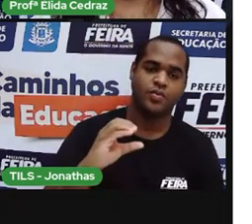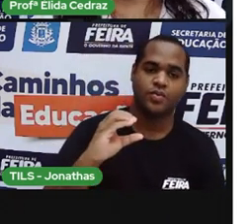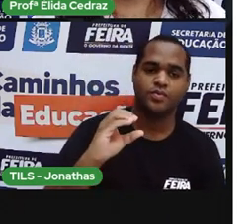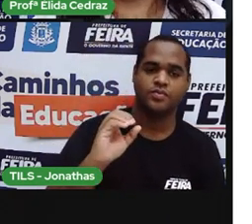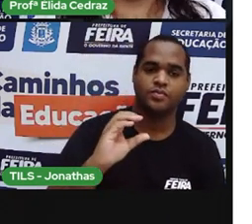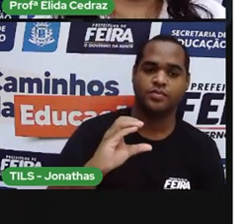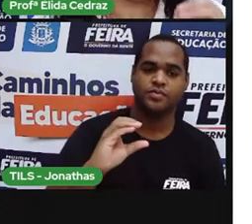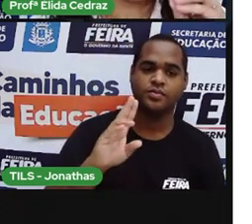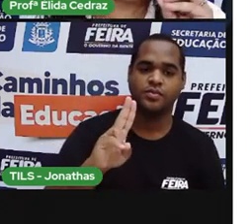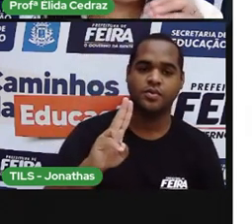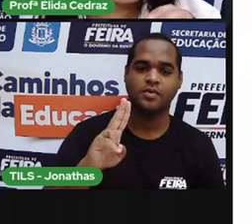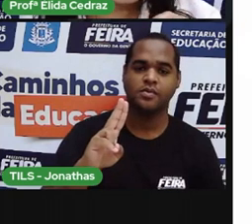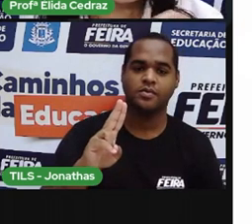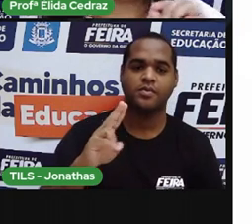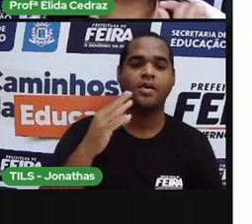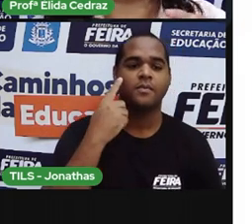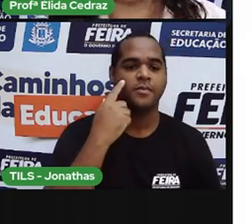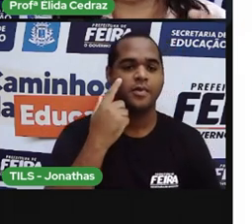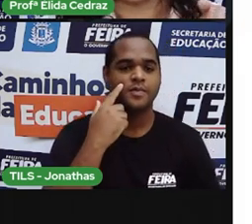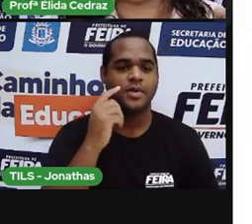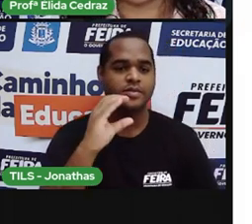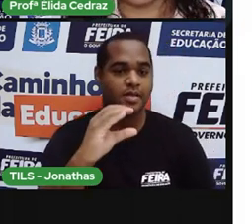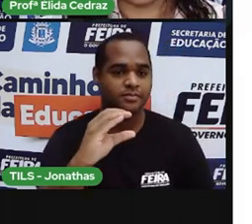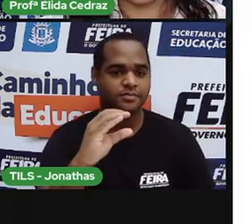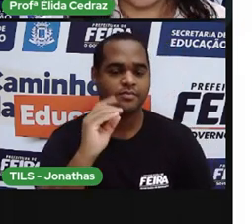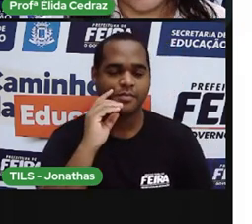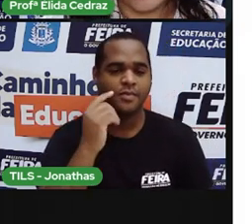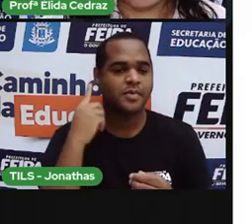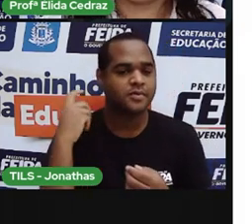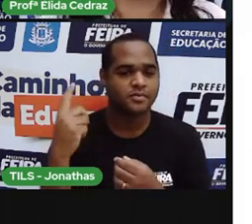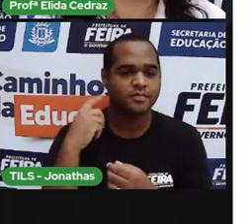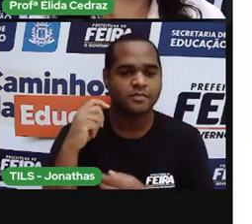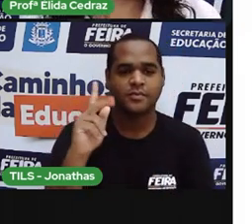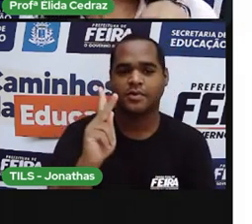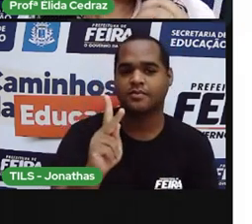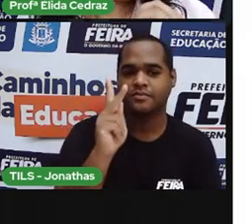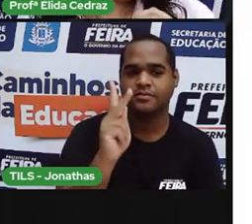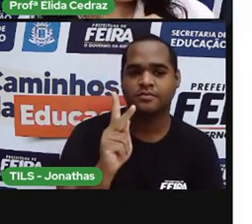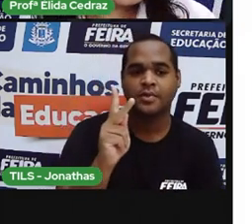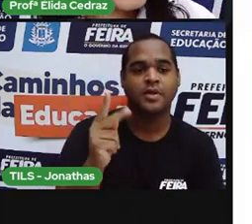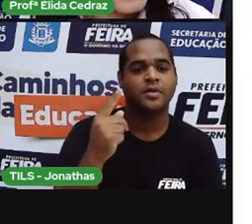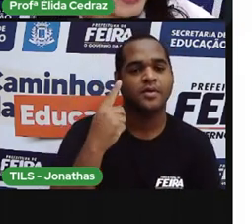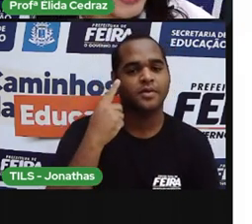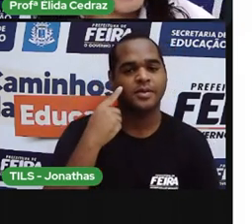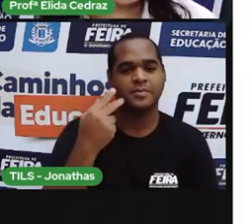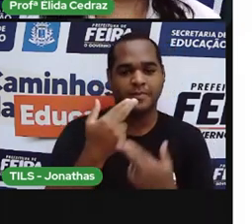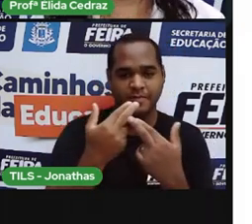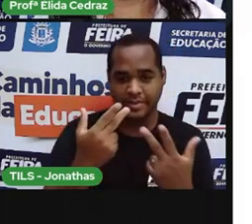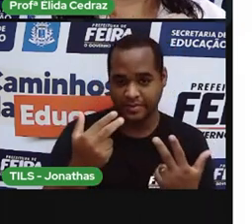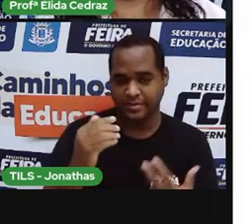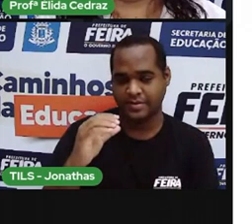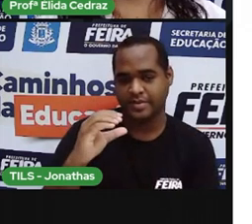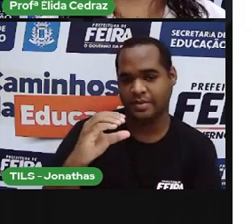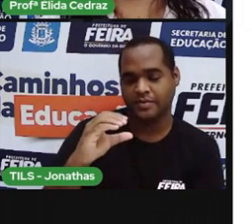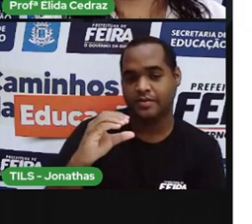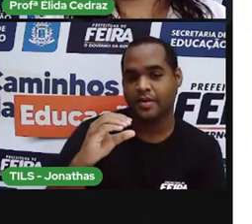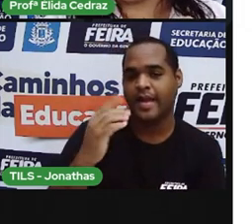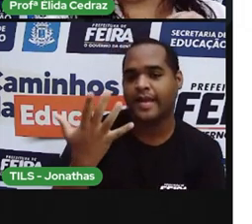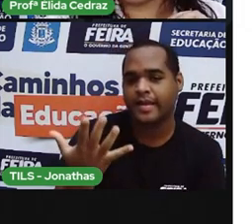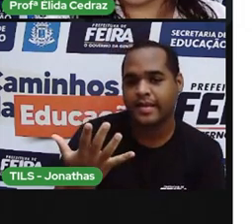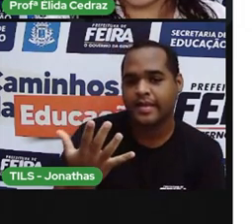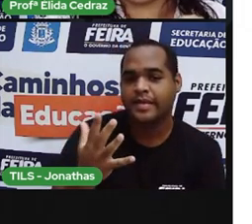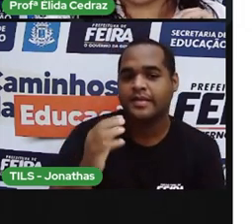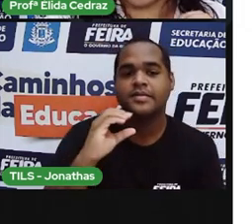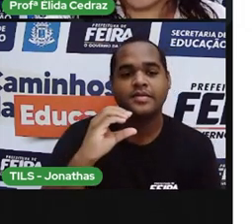U, O C tem o som da letrinha K. Quando o C está ao lado